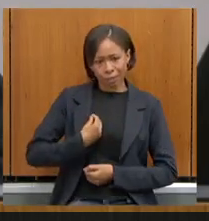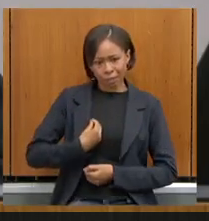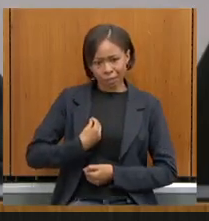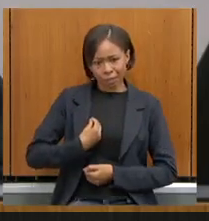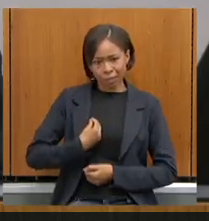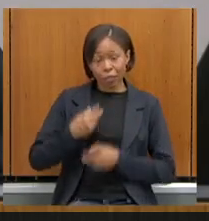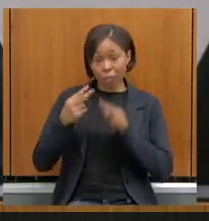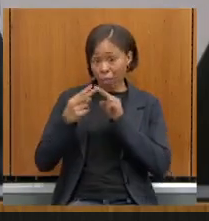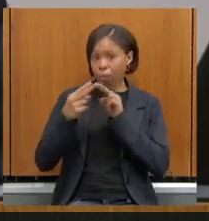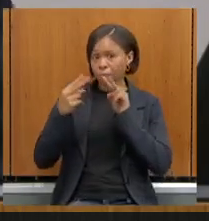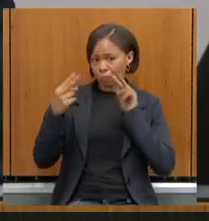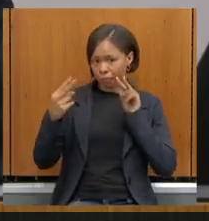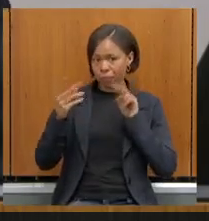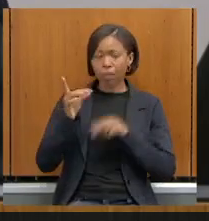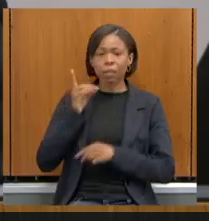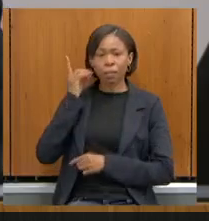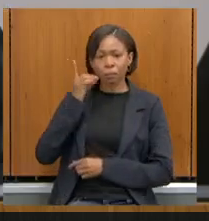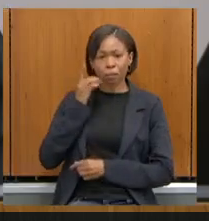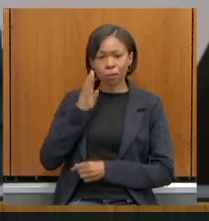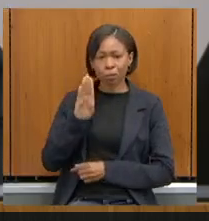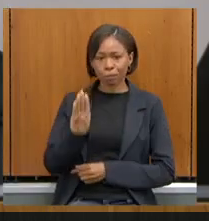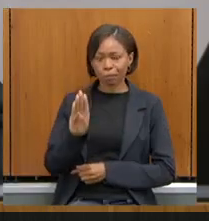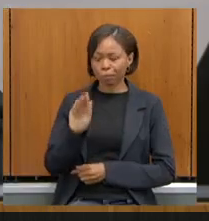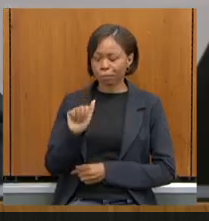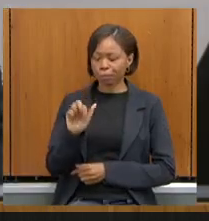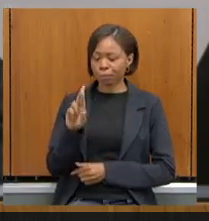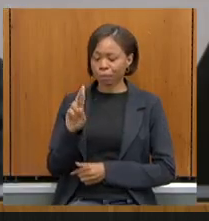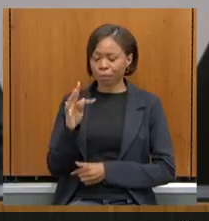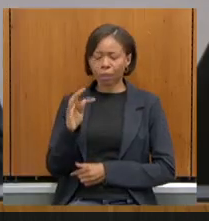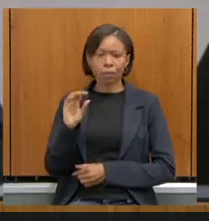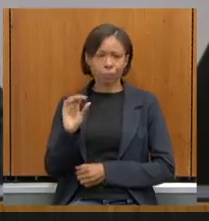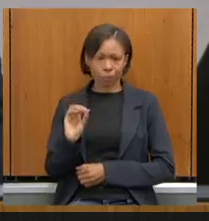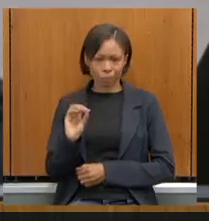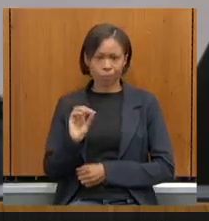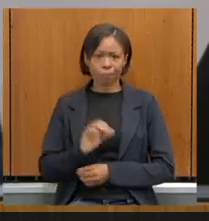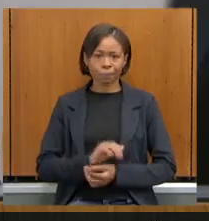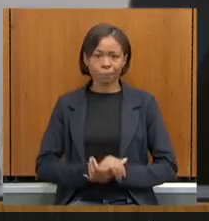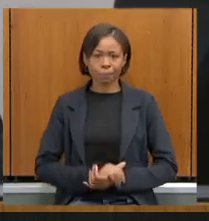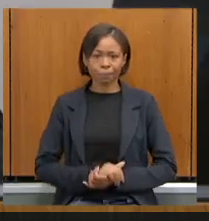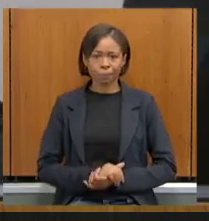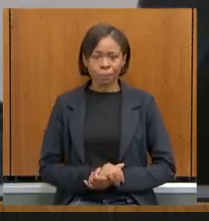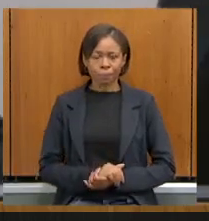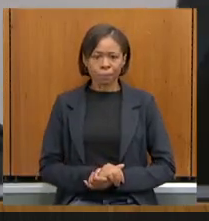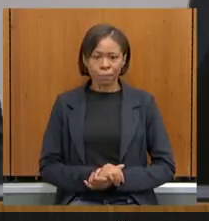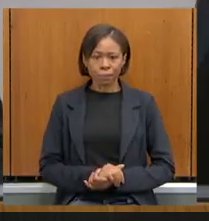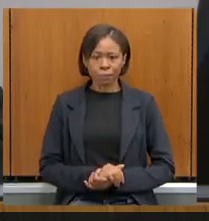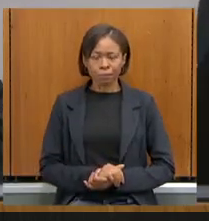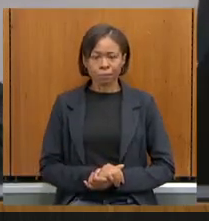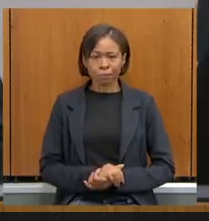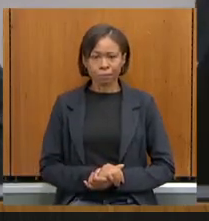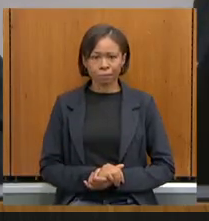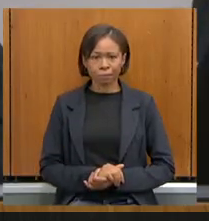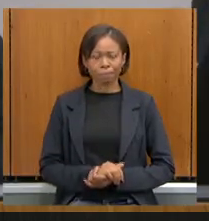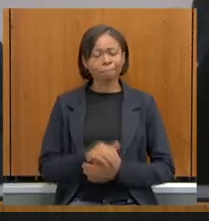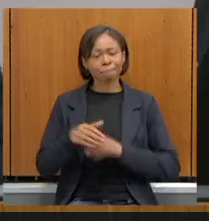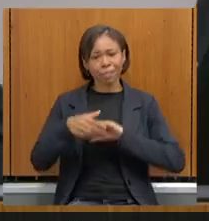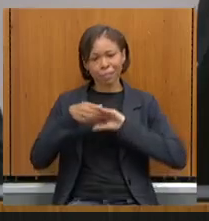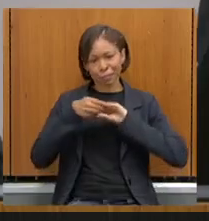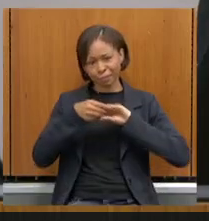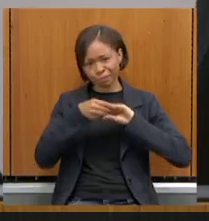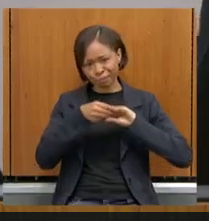remota do deputado Bartô. Queremos saudar aqui e